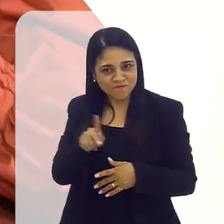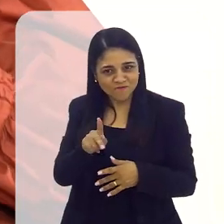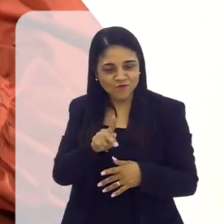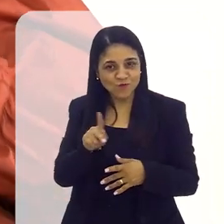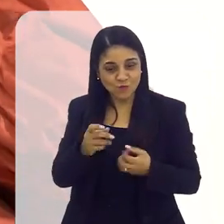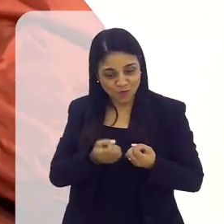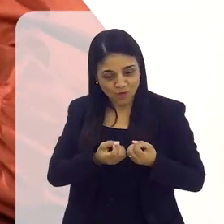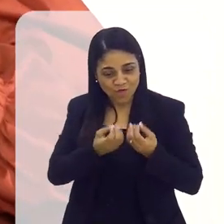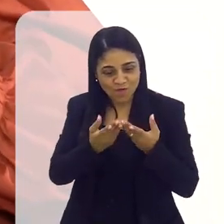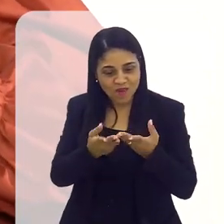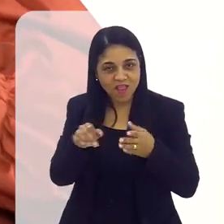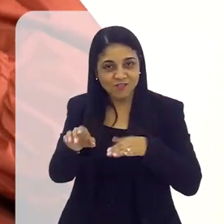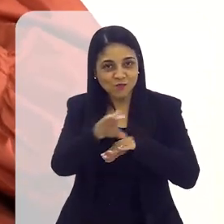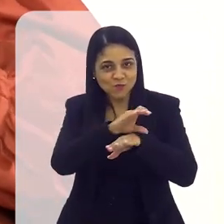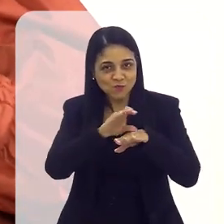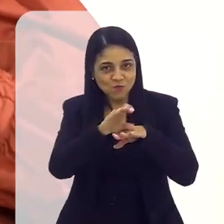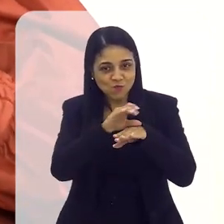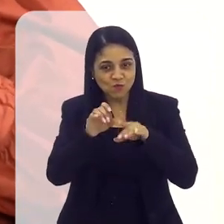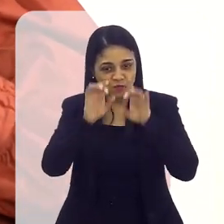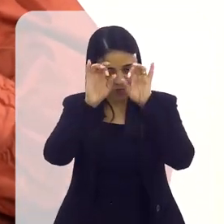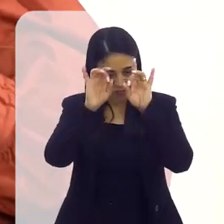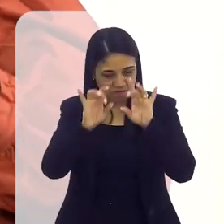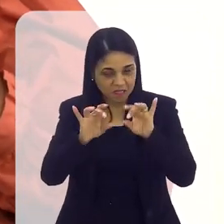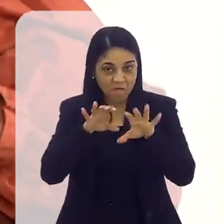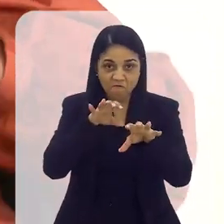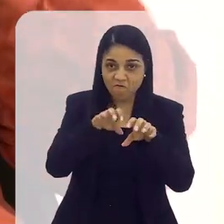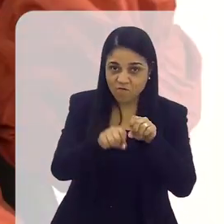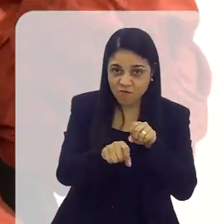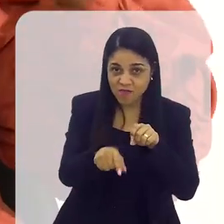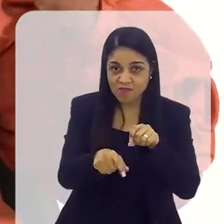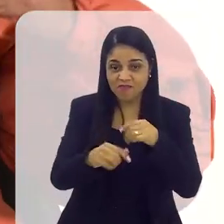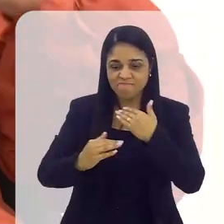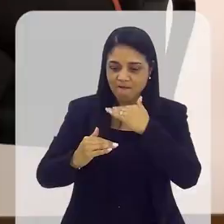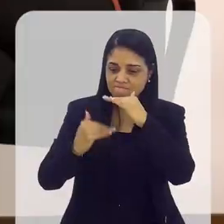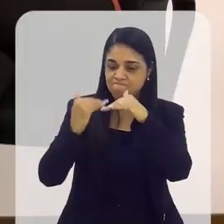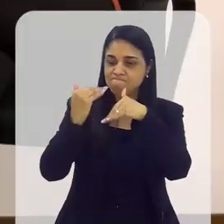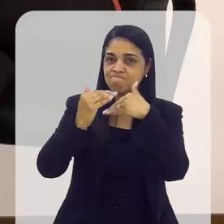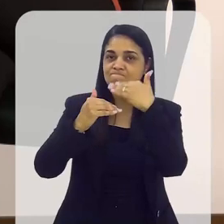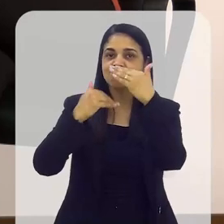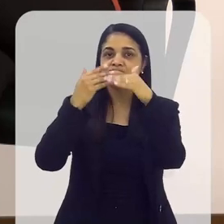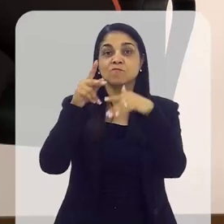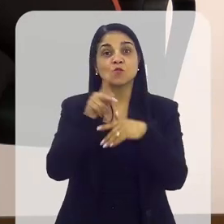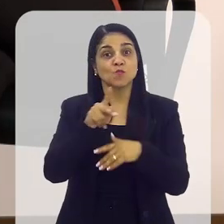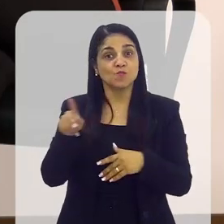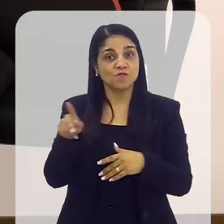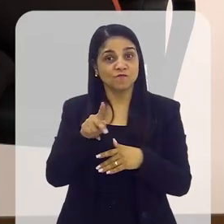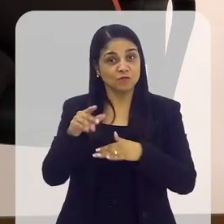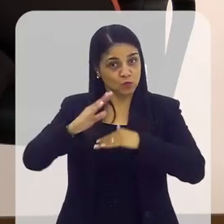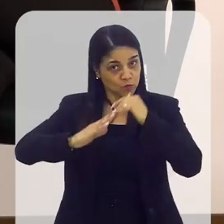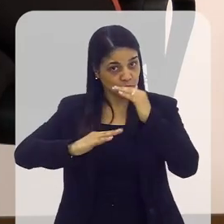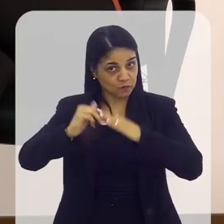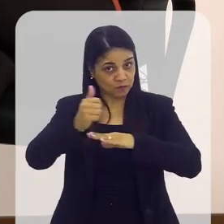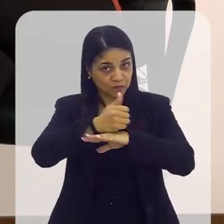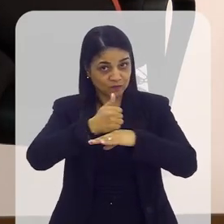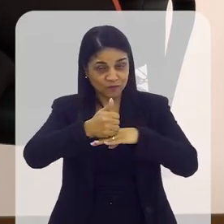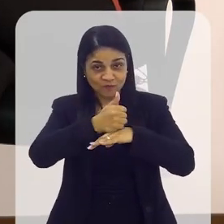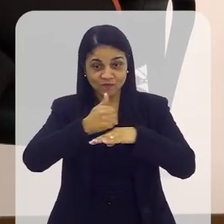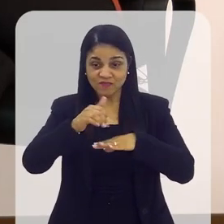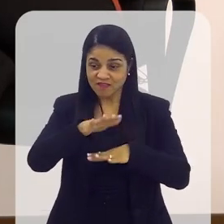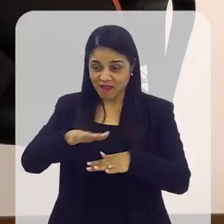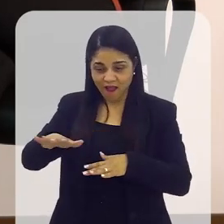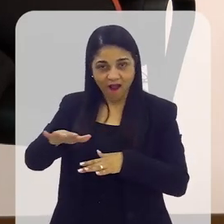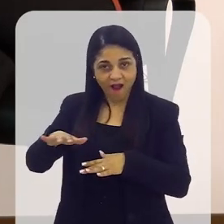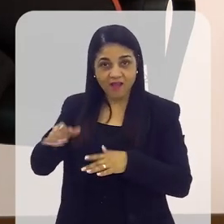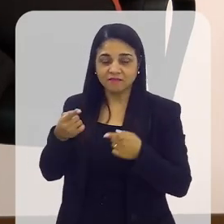o professor ter esse curso, se especializar, né? E ir aumentando o nível dele, isso em todas as áreas. A